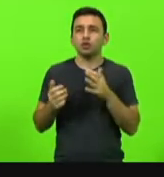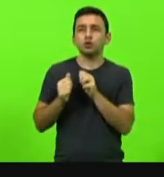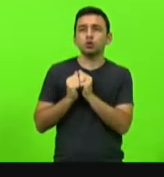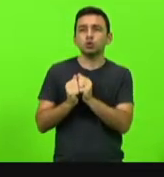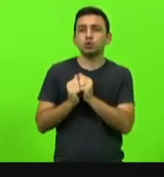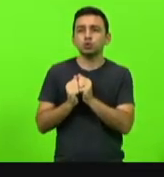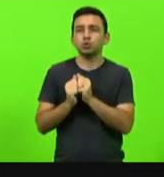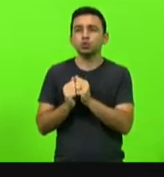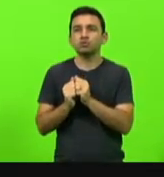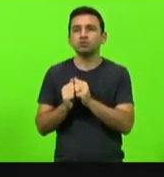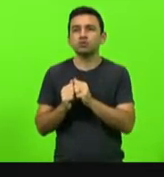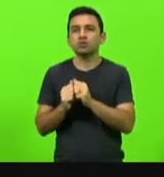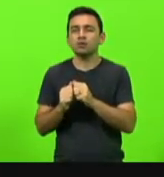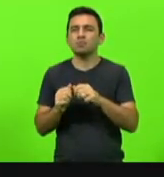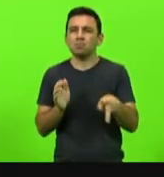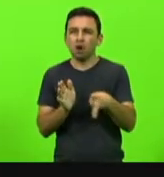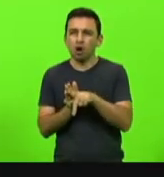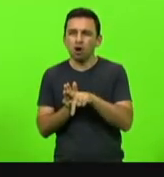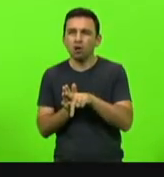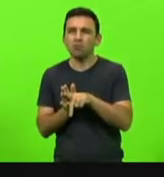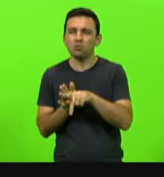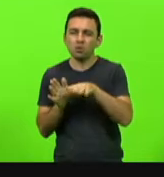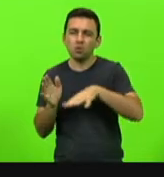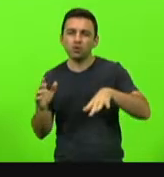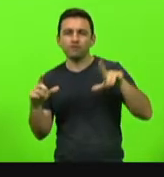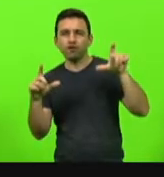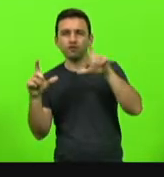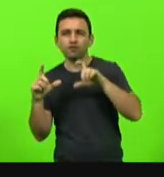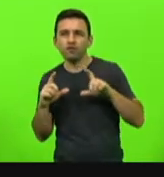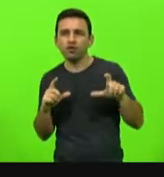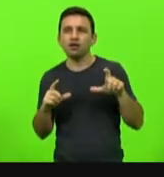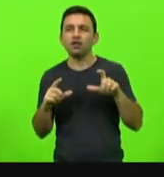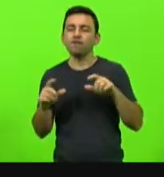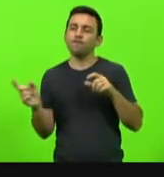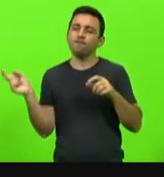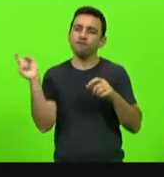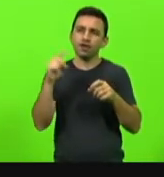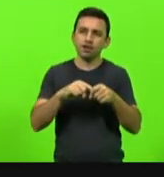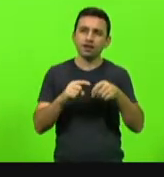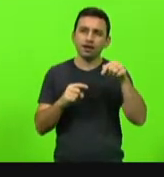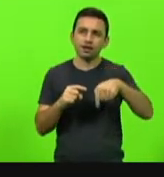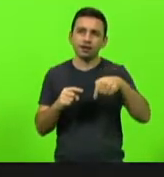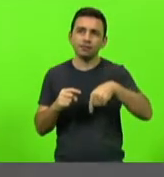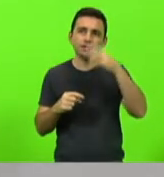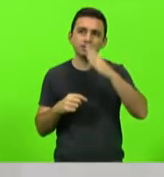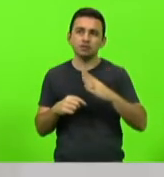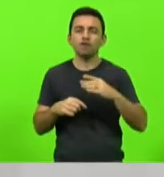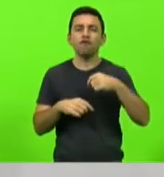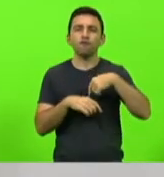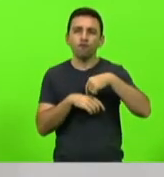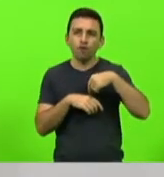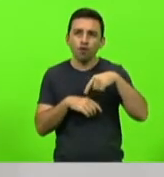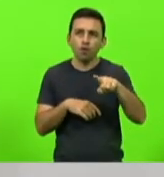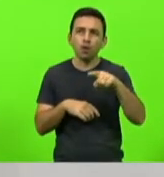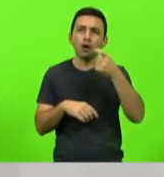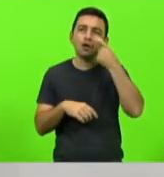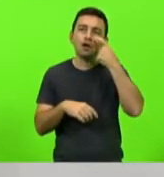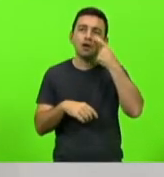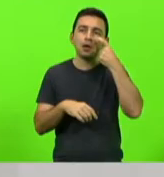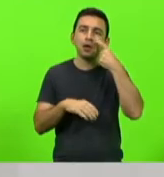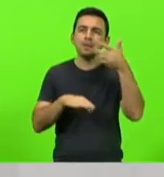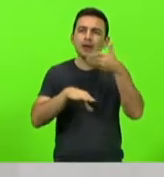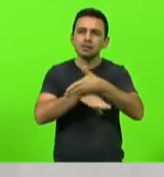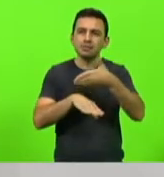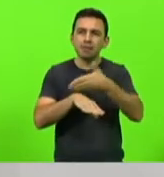coquetéis Molotov e depois iria para cá dizer que ele foi lá participar do